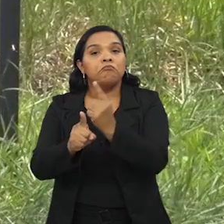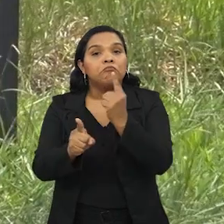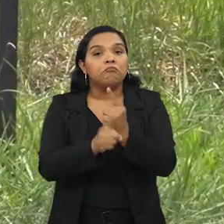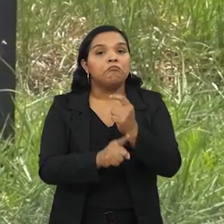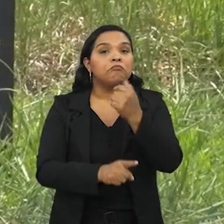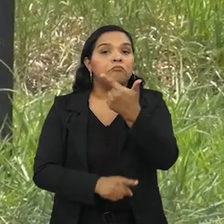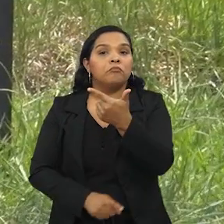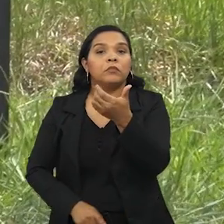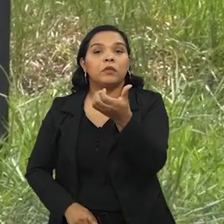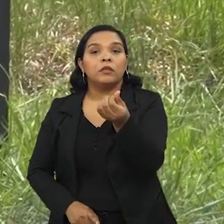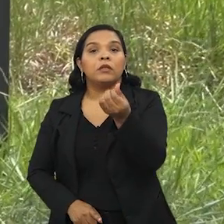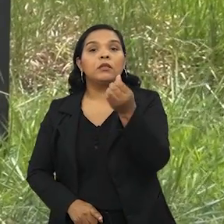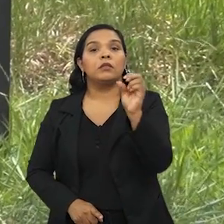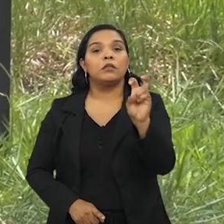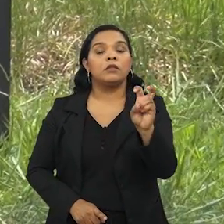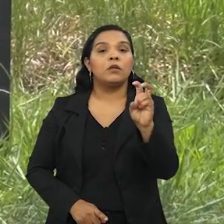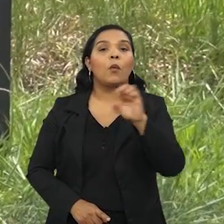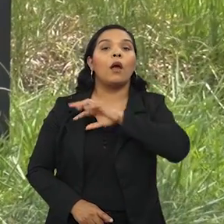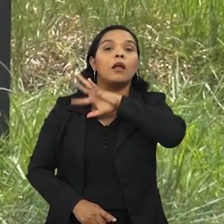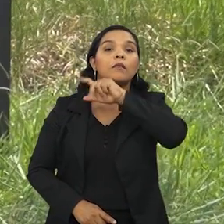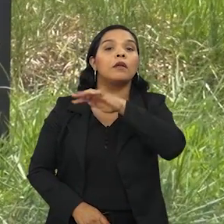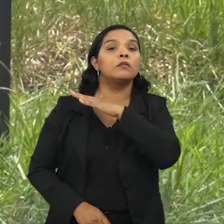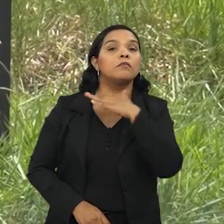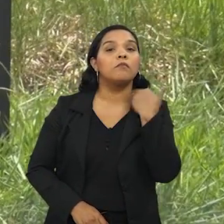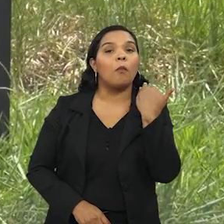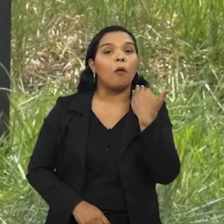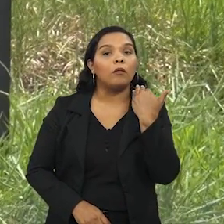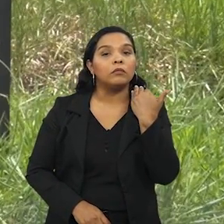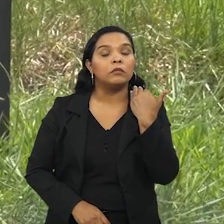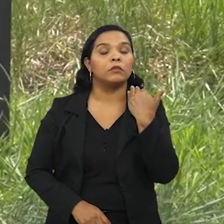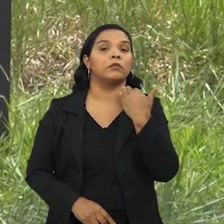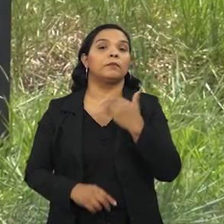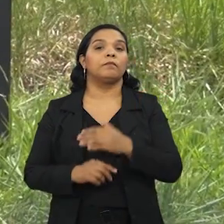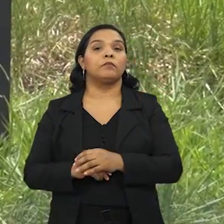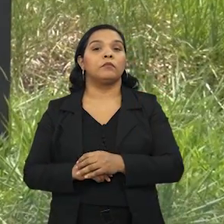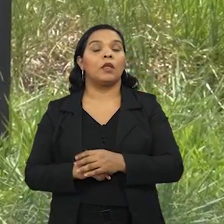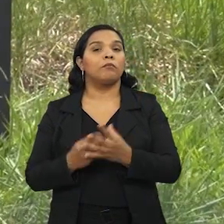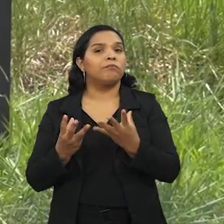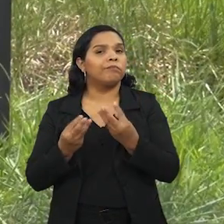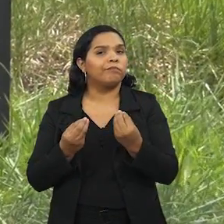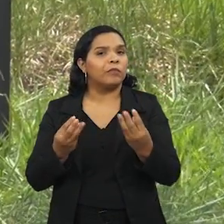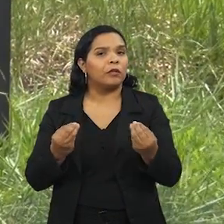por atropelamento, resultando em um índice de abundância quilométrica de